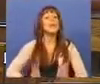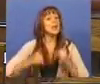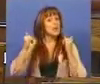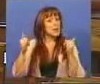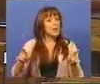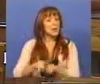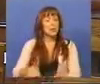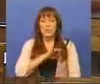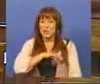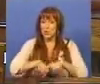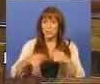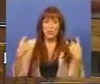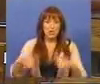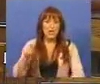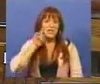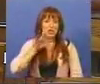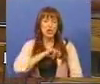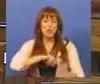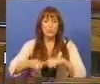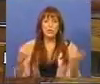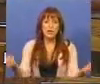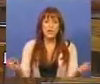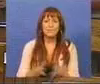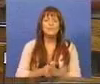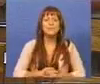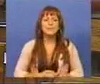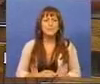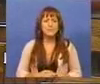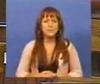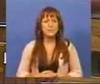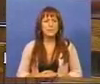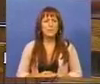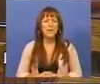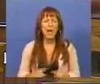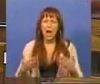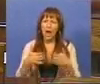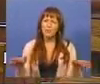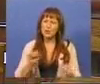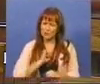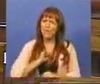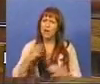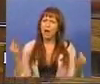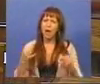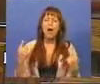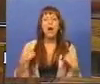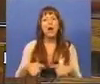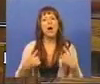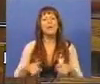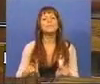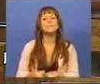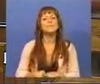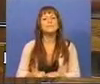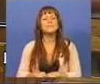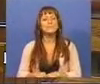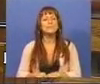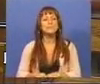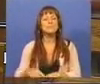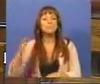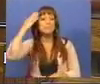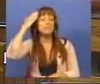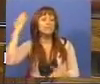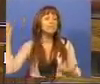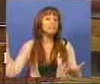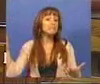há, senhores deputados, senhoras deputadas, há uma abertura nossa em relação a